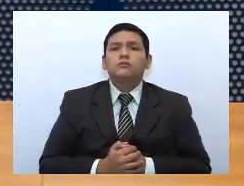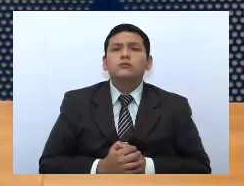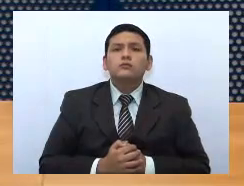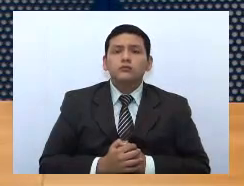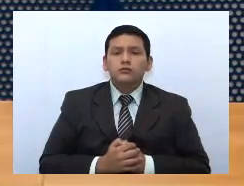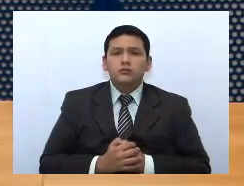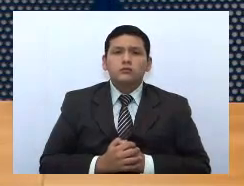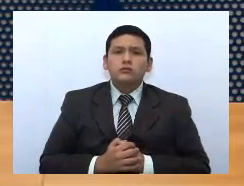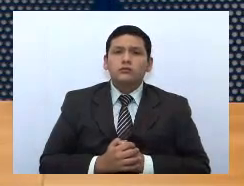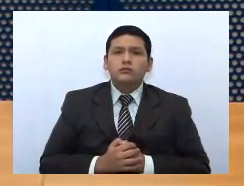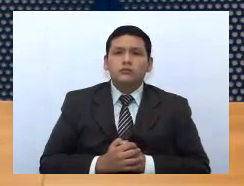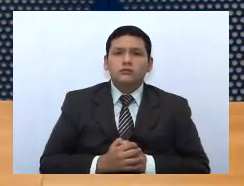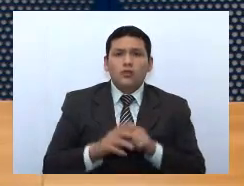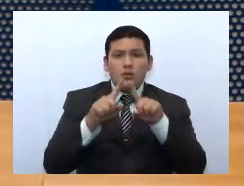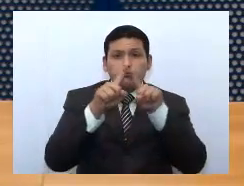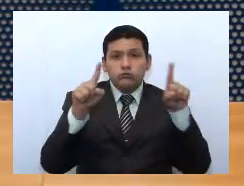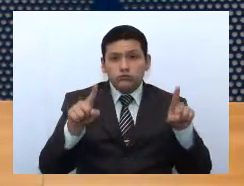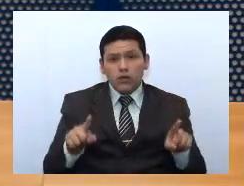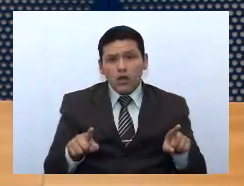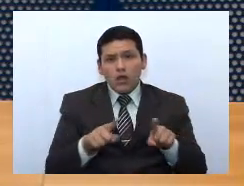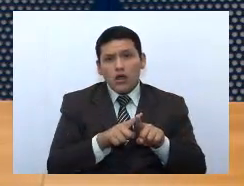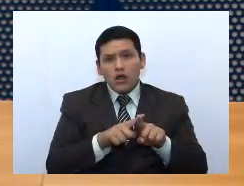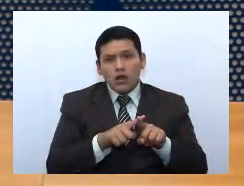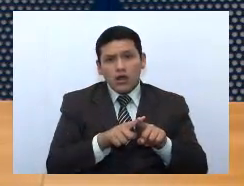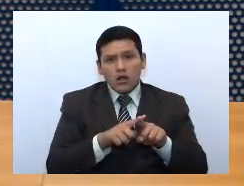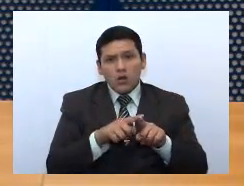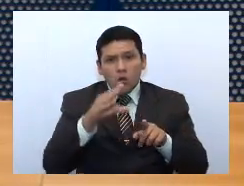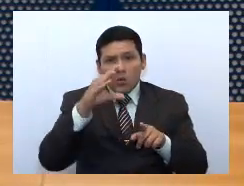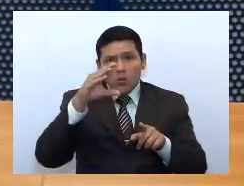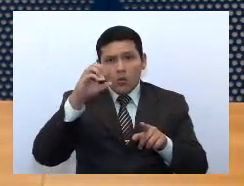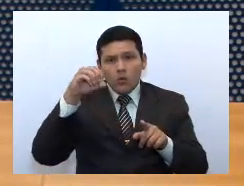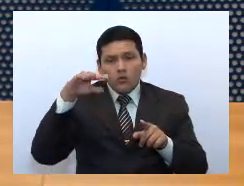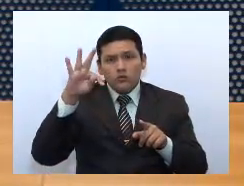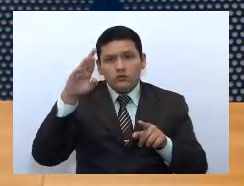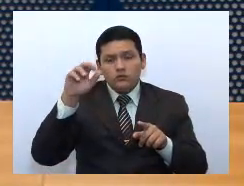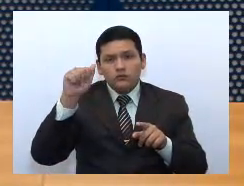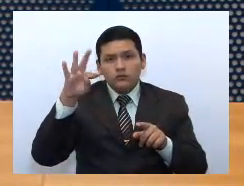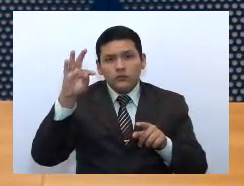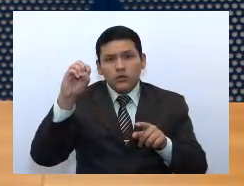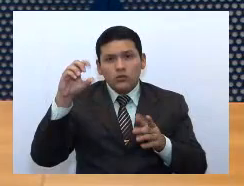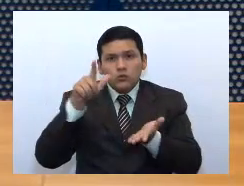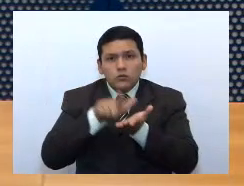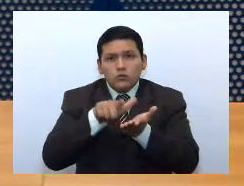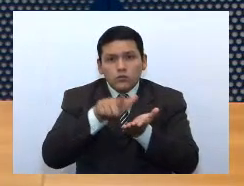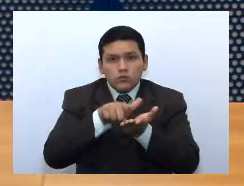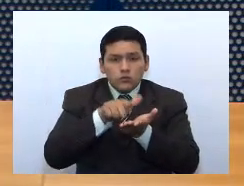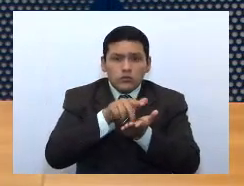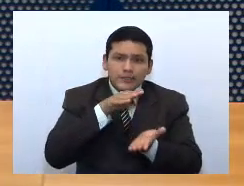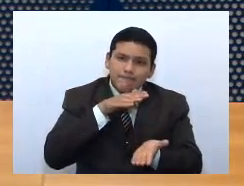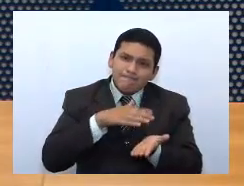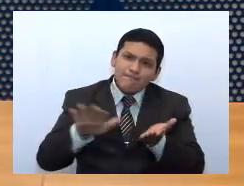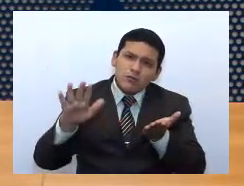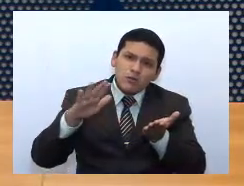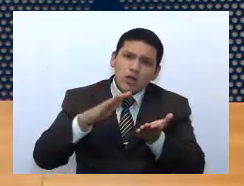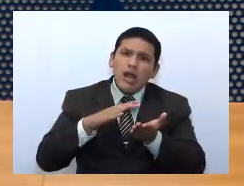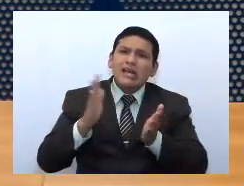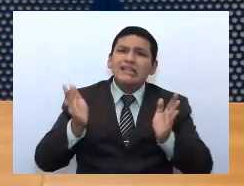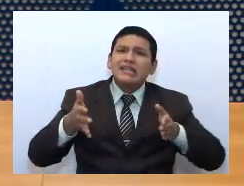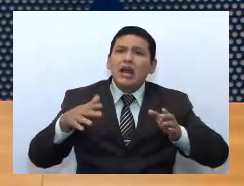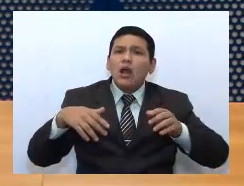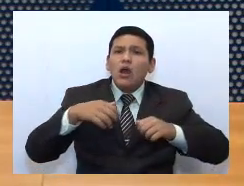Sobre os contratos, falamos do salário, agora eu vou falar dos contratos. O orçamento anual do